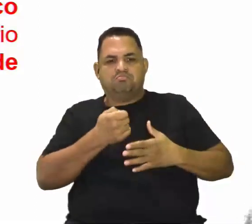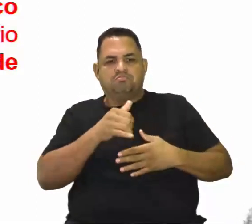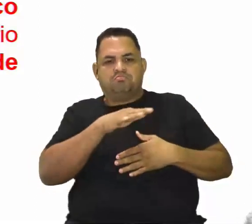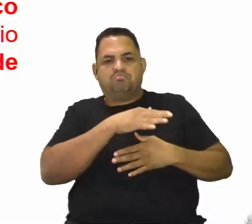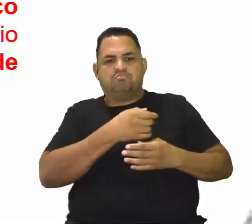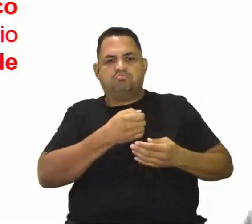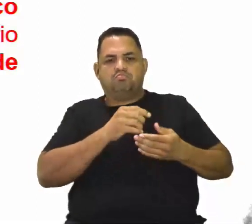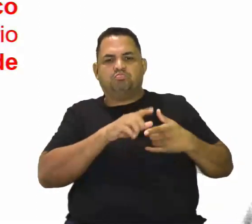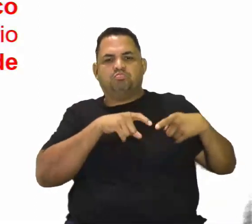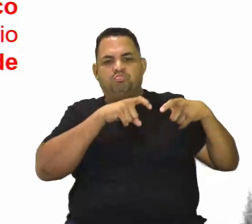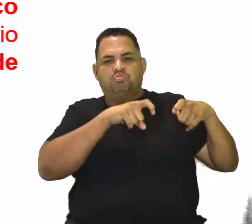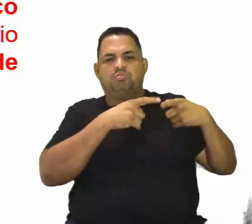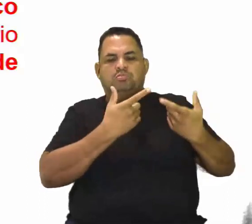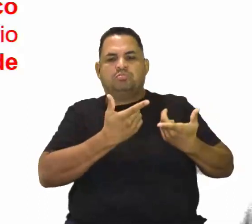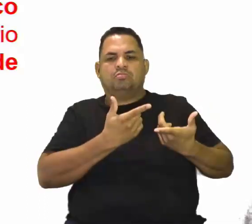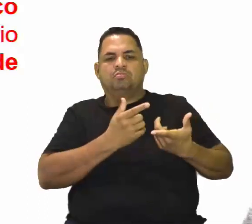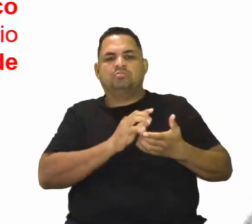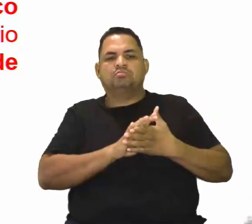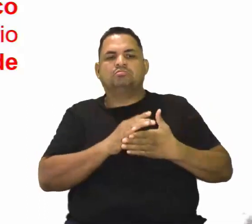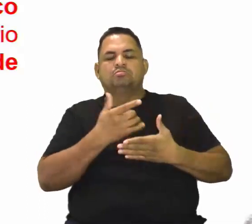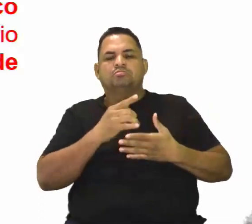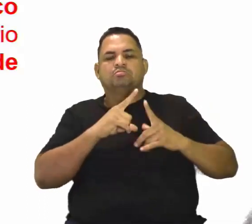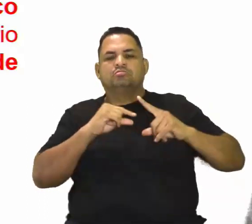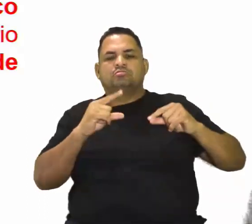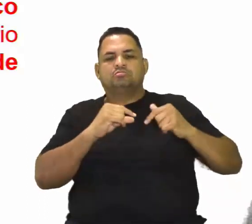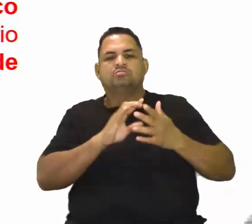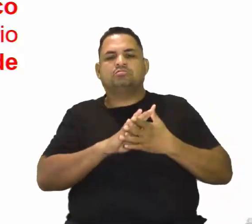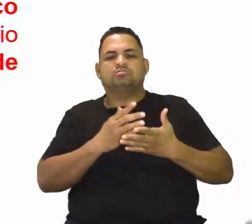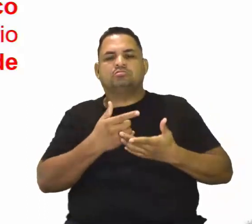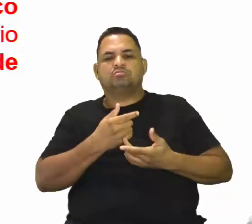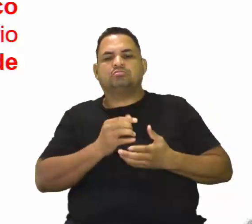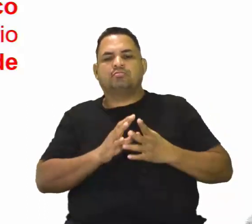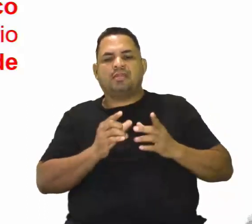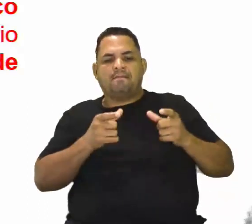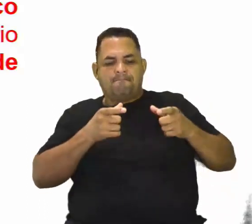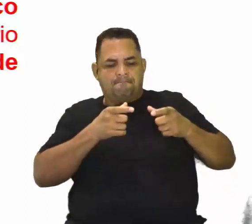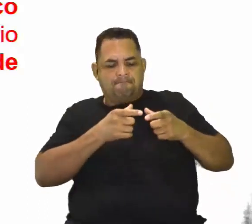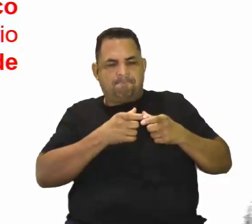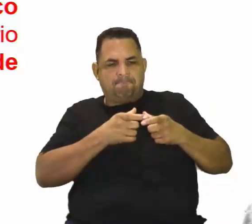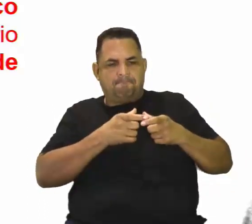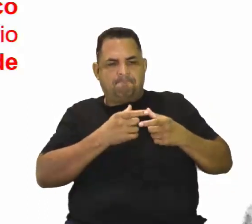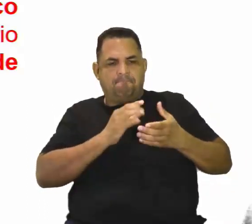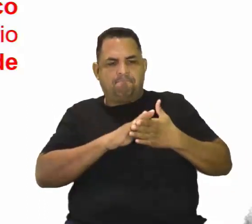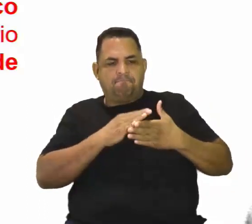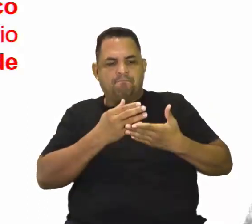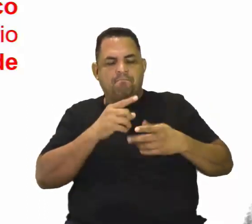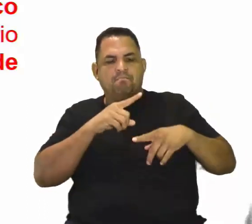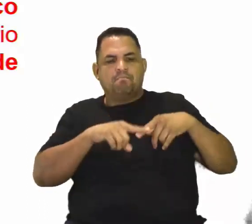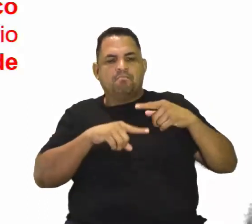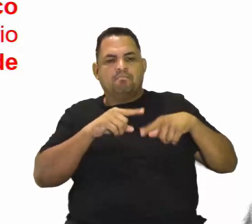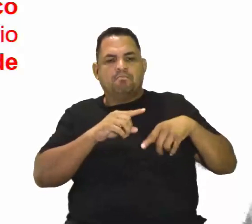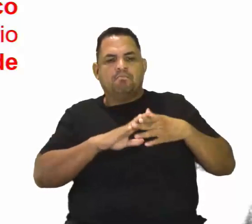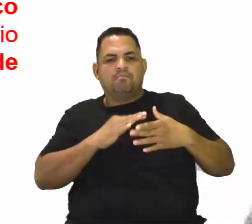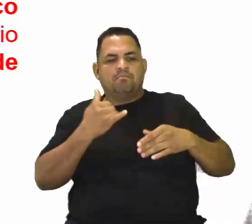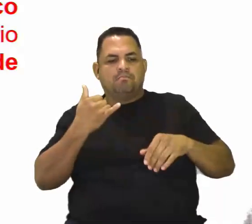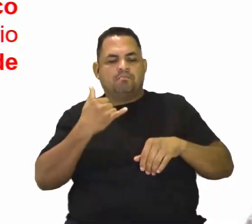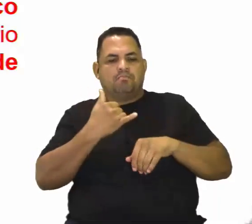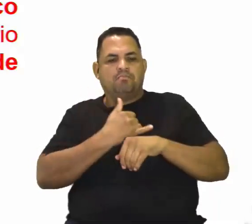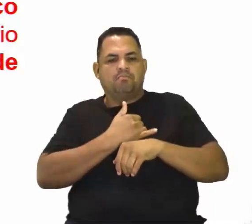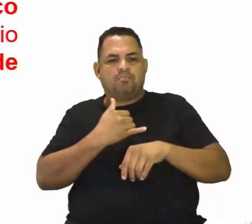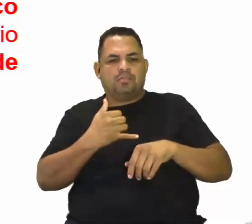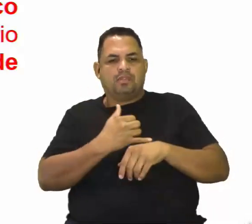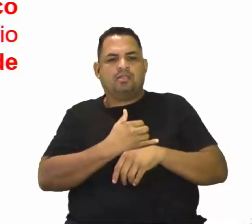espaço para a prática agrícola. No território japonês também existe pouca reserva de recursos